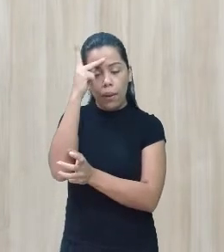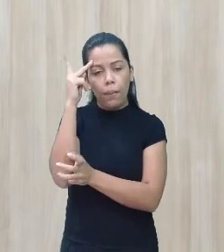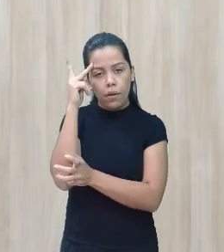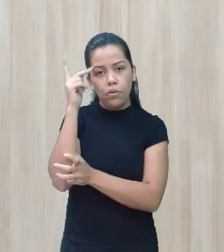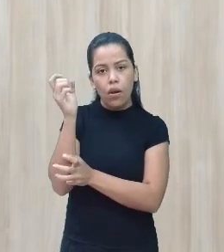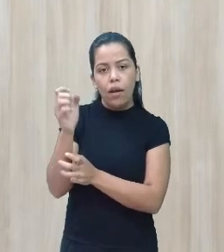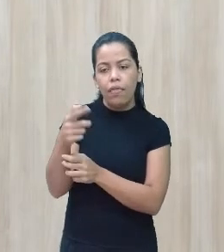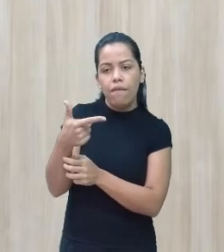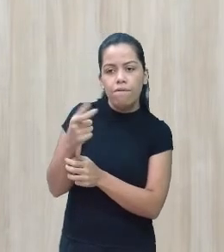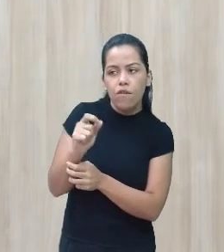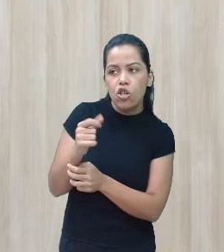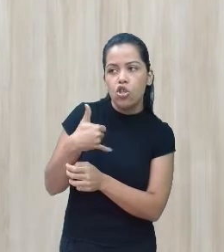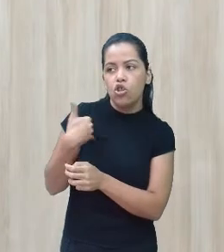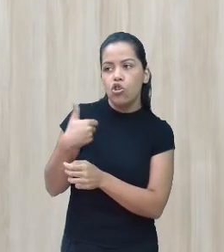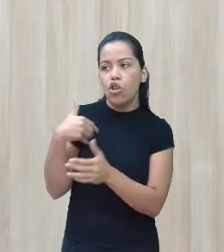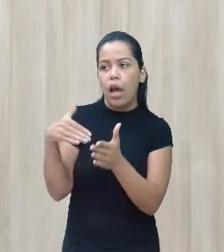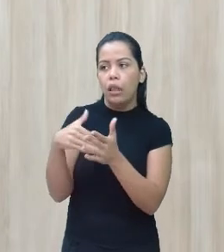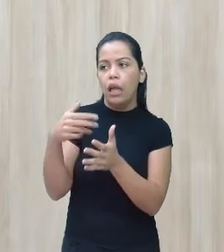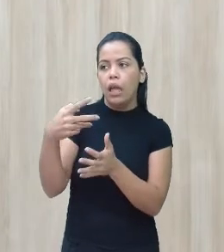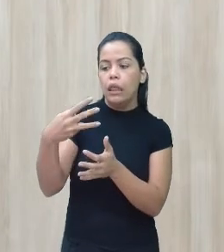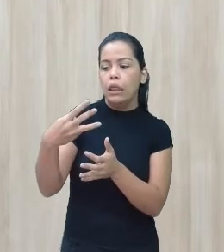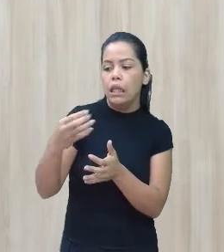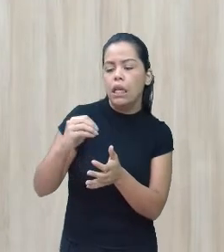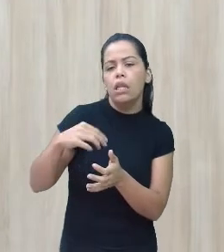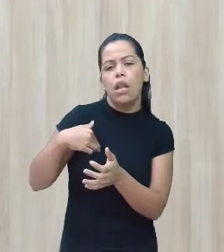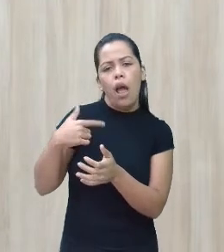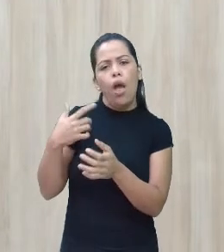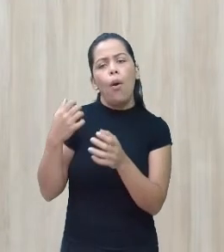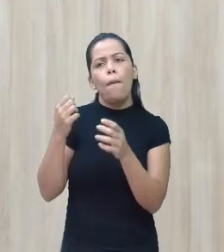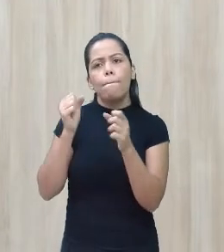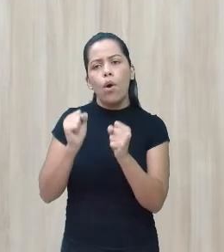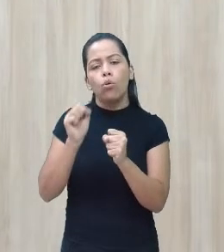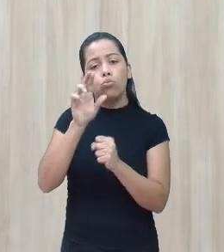consigam facilmente compreender. Eu posso até usar gírias, expressões,